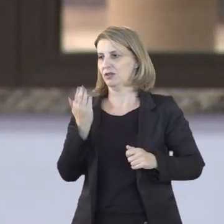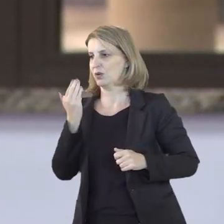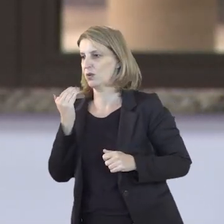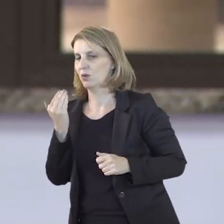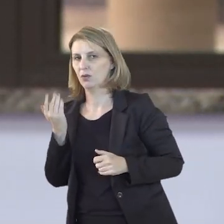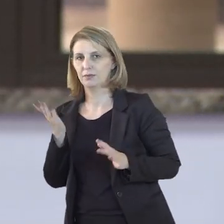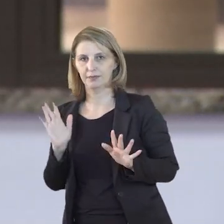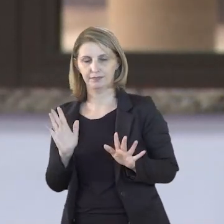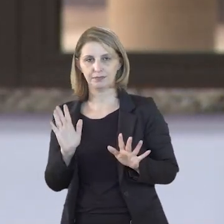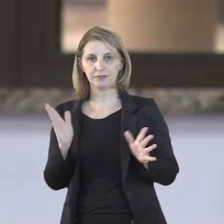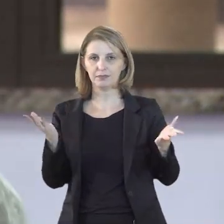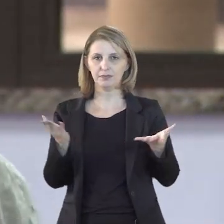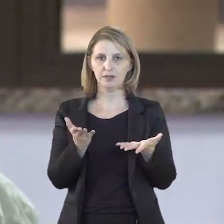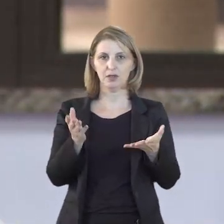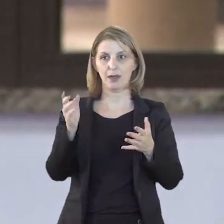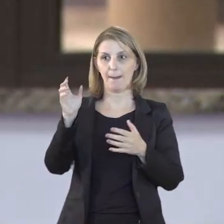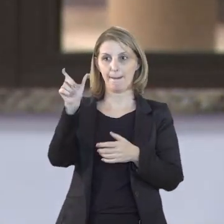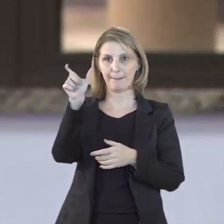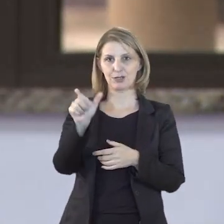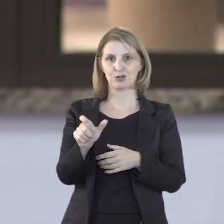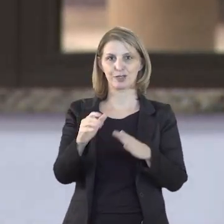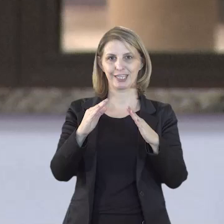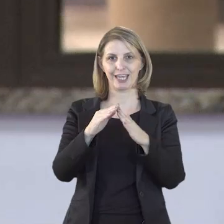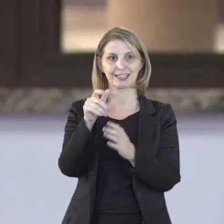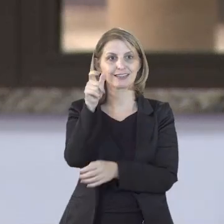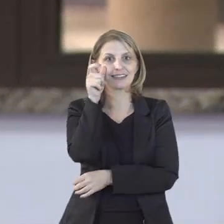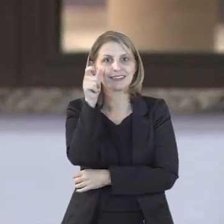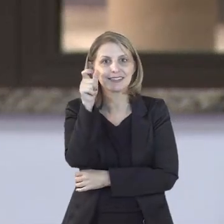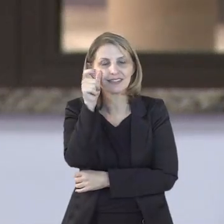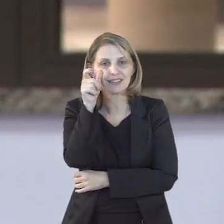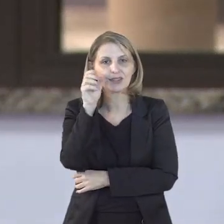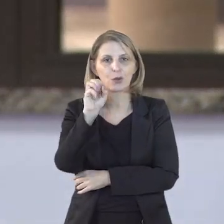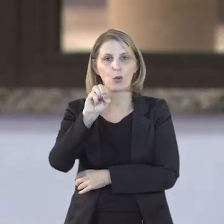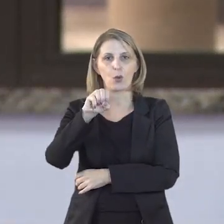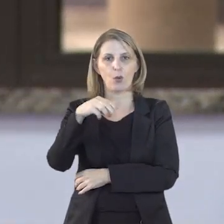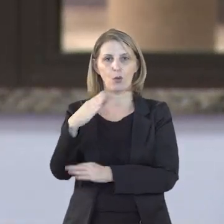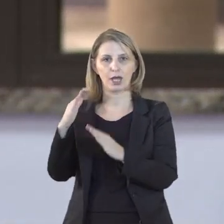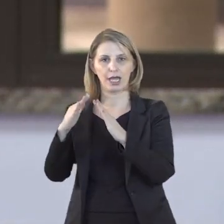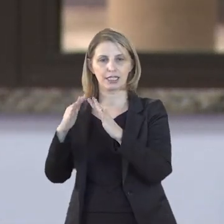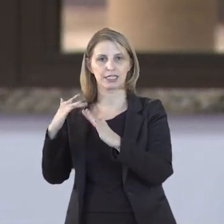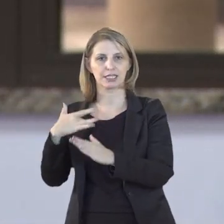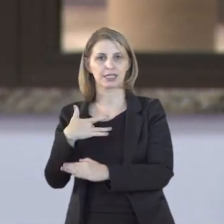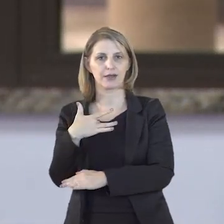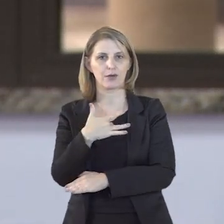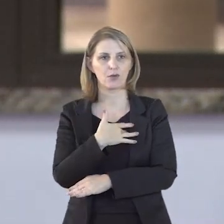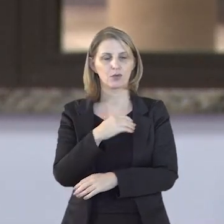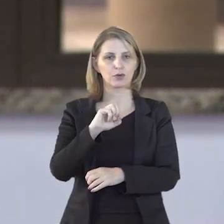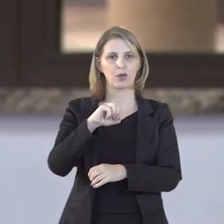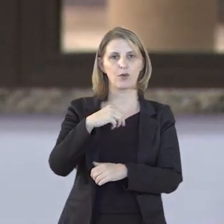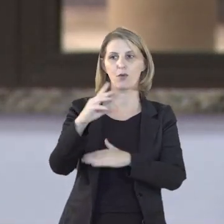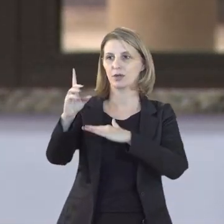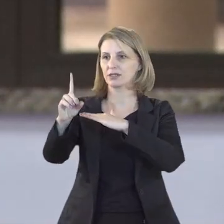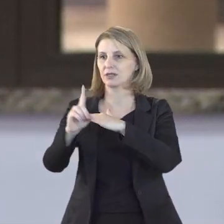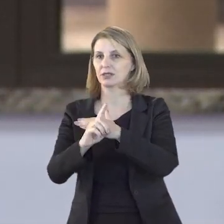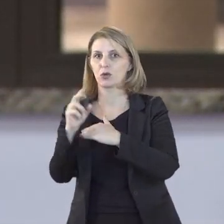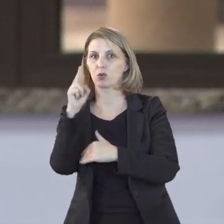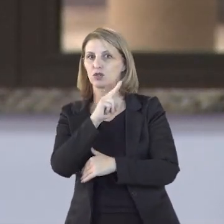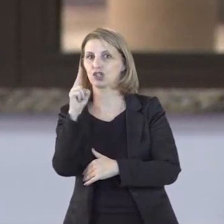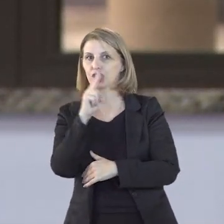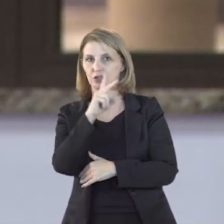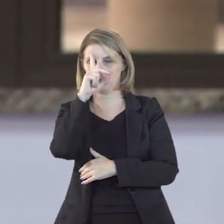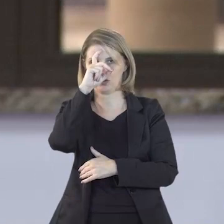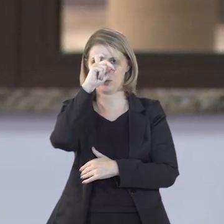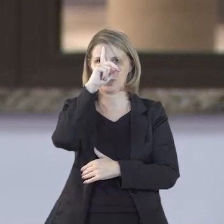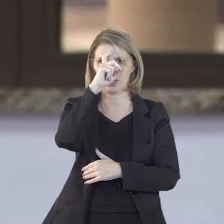né? Trazendo para o contexto da realidade do pessoal que está assistindo, aquela pessoa que está ali na unidade básica de saúde, ou que está